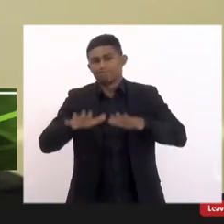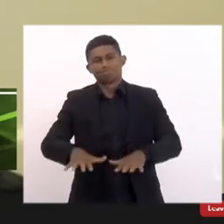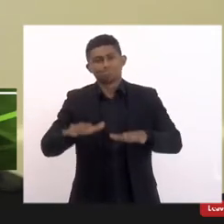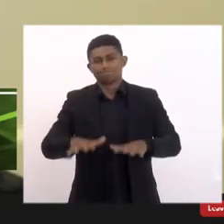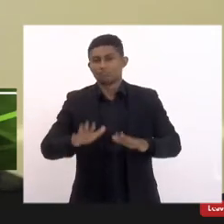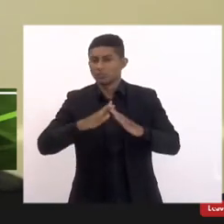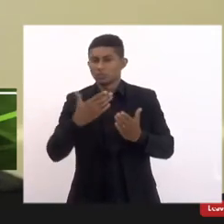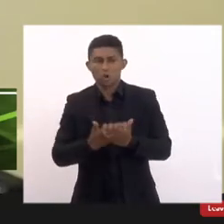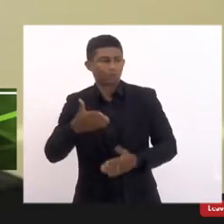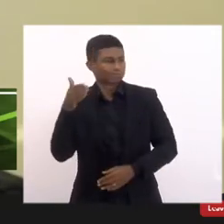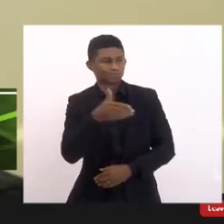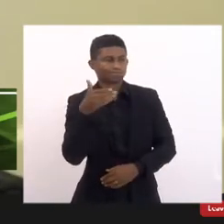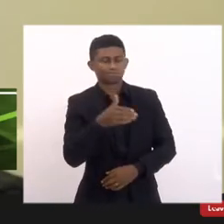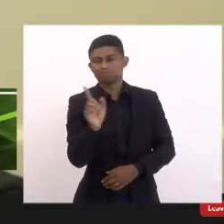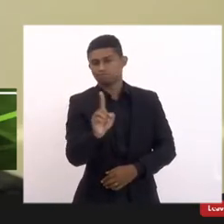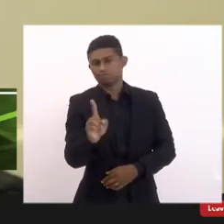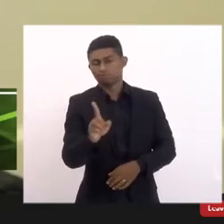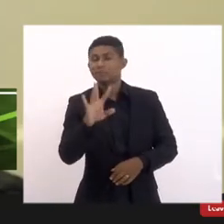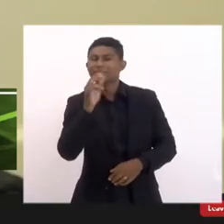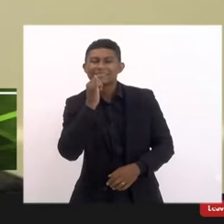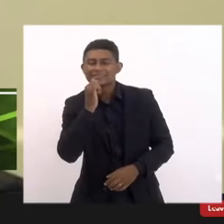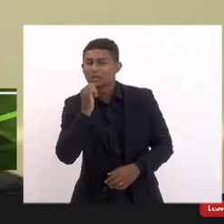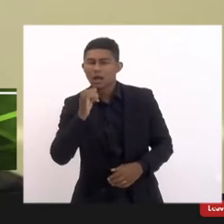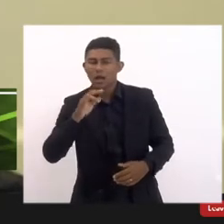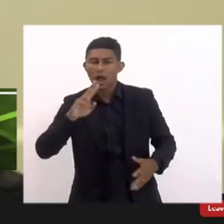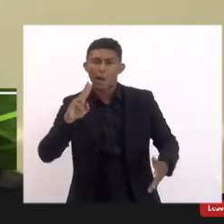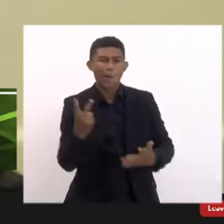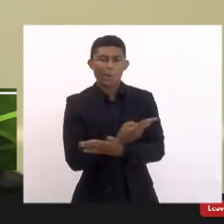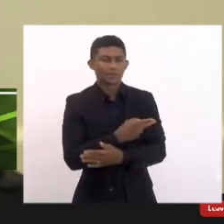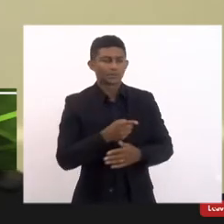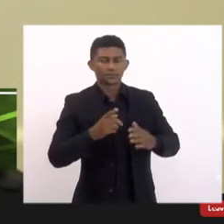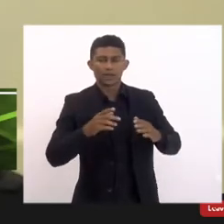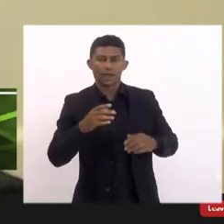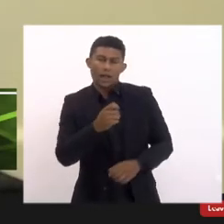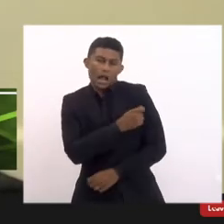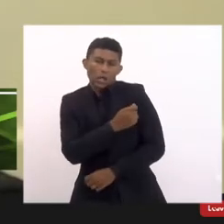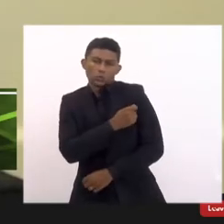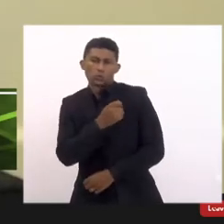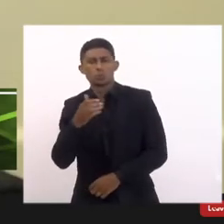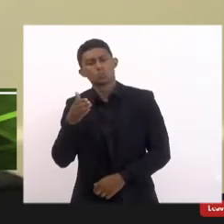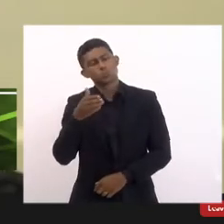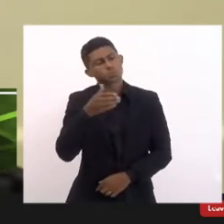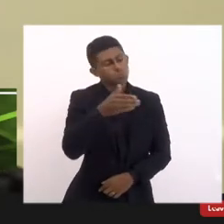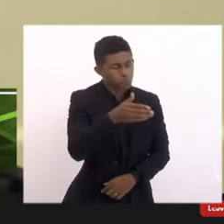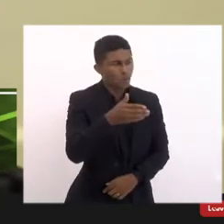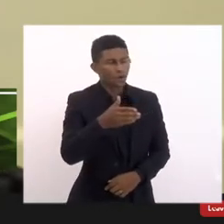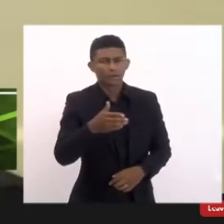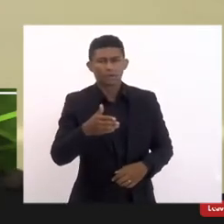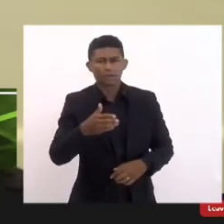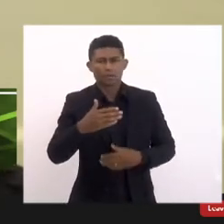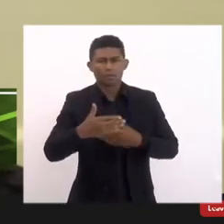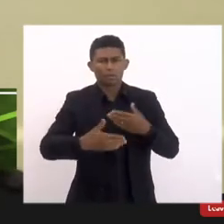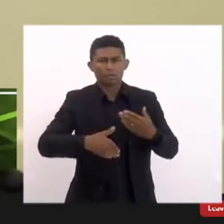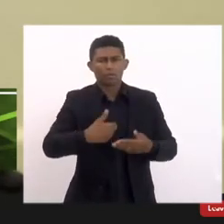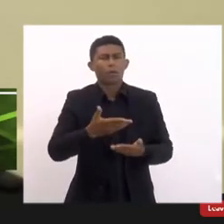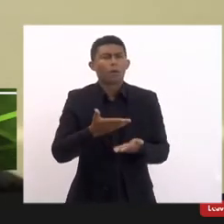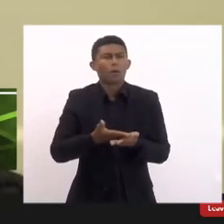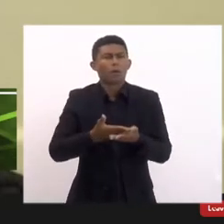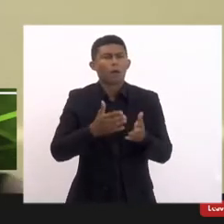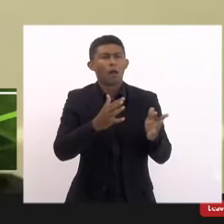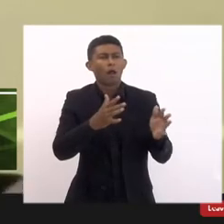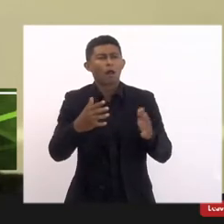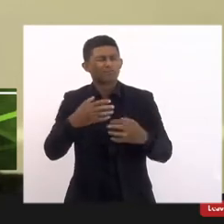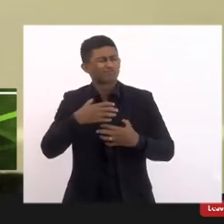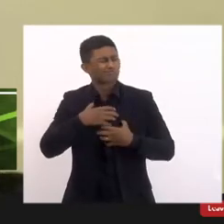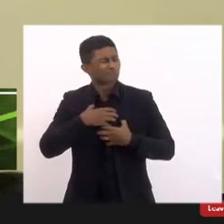síndrome gripal na escola, a escola, né, foi orientada no decreto para isolar esse aluno, e o ideal é que